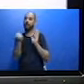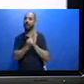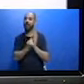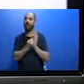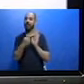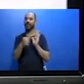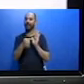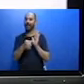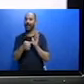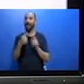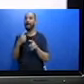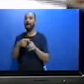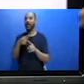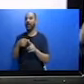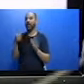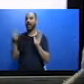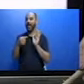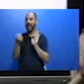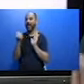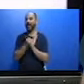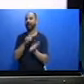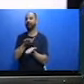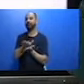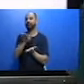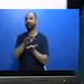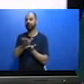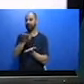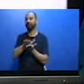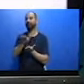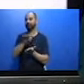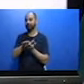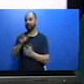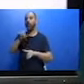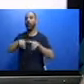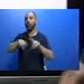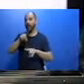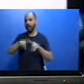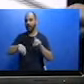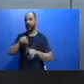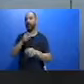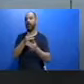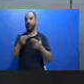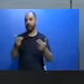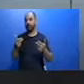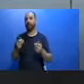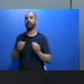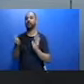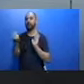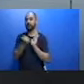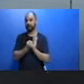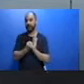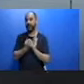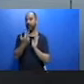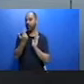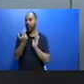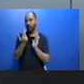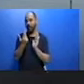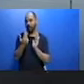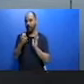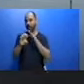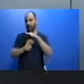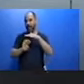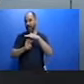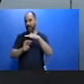que foi essa empresa que fez o nosso material tá então é a marca da